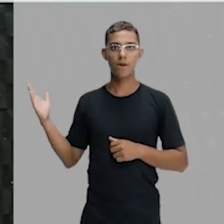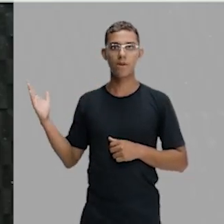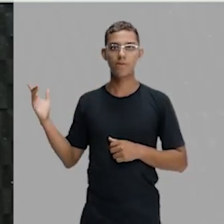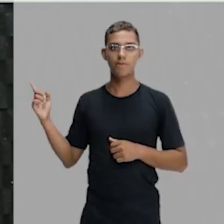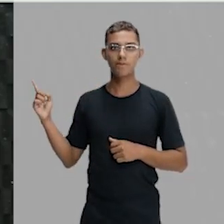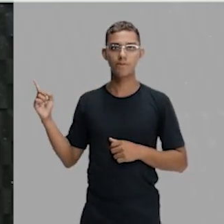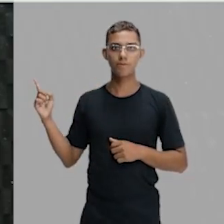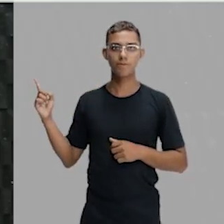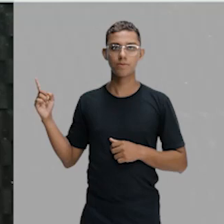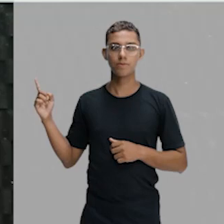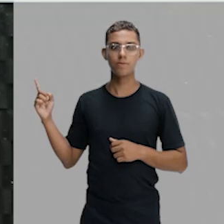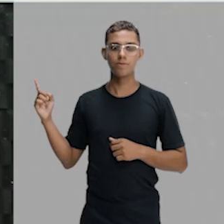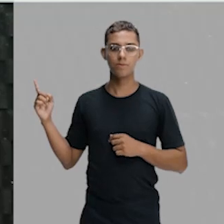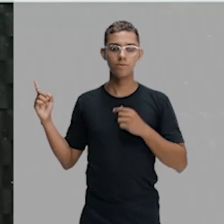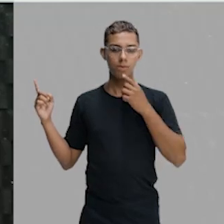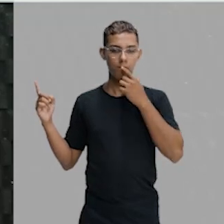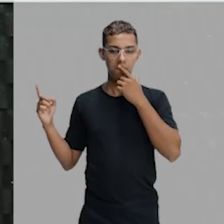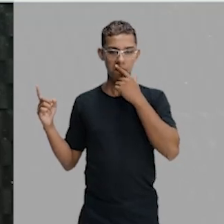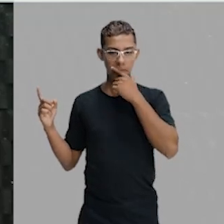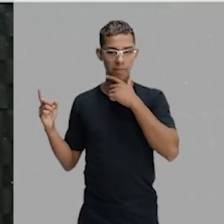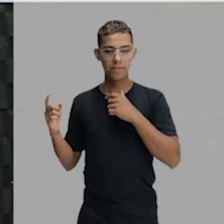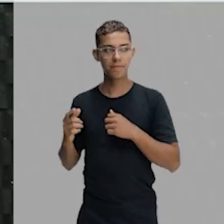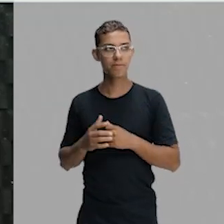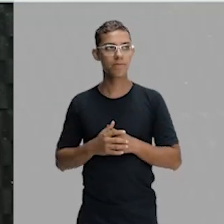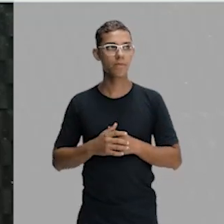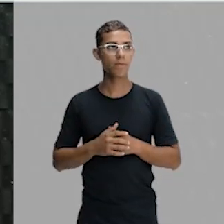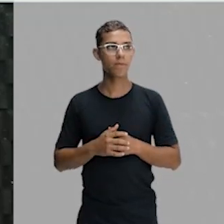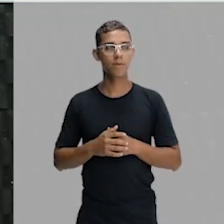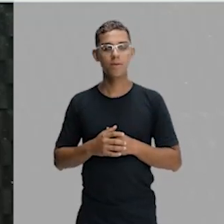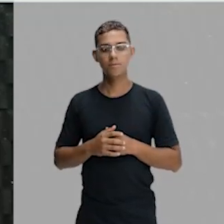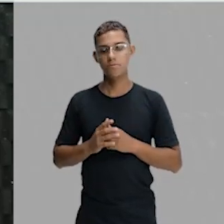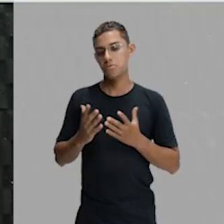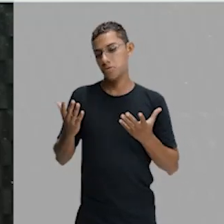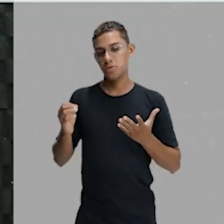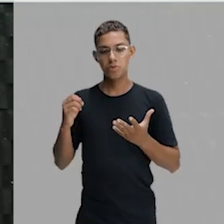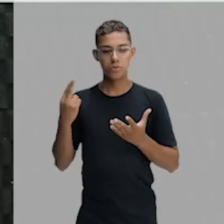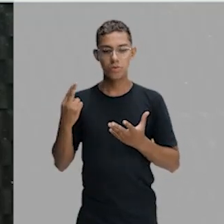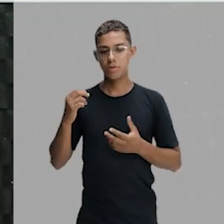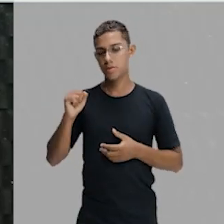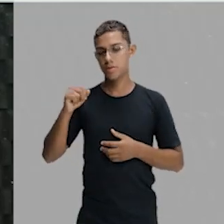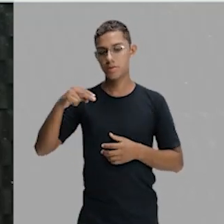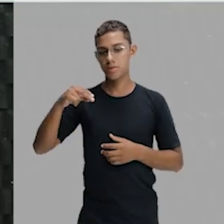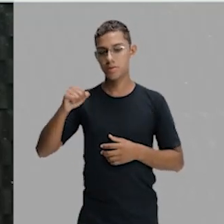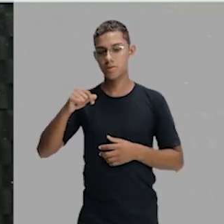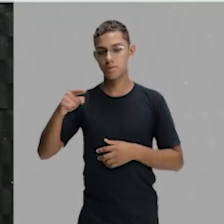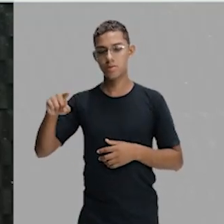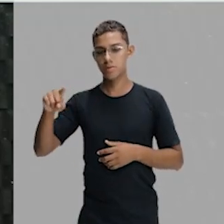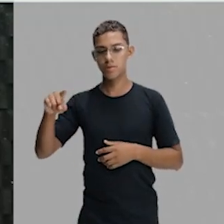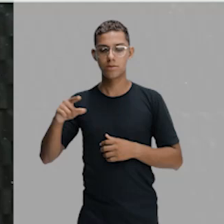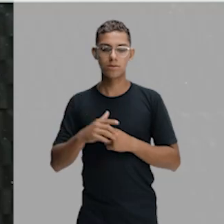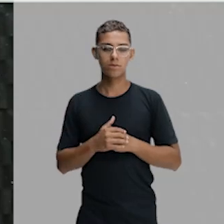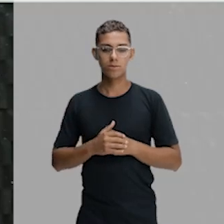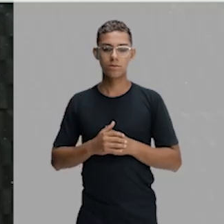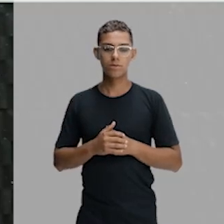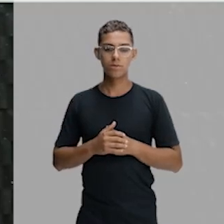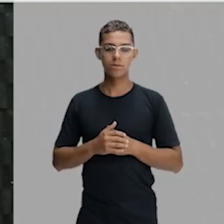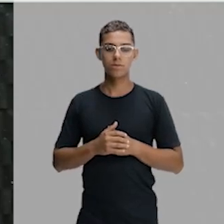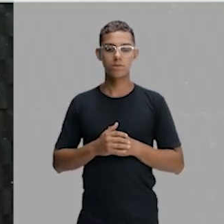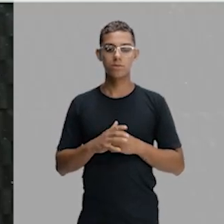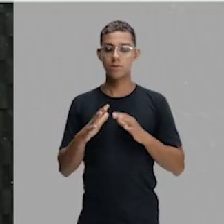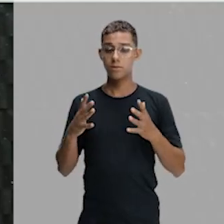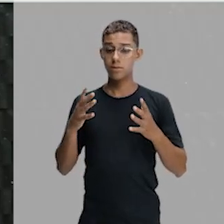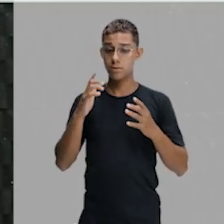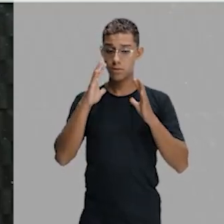planta baixa. Ou planta anã, tanto faz. Agora, presta bem atenção.